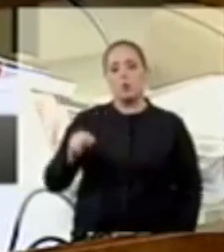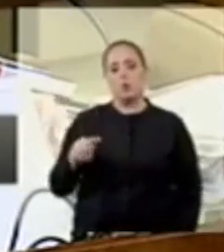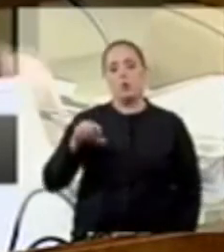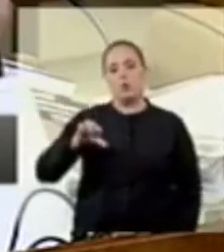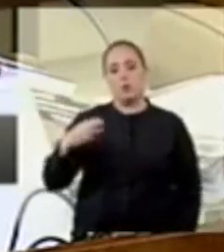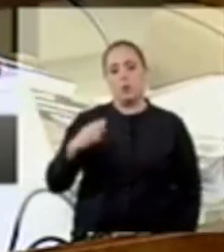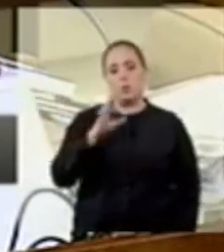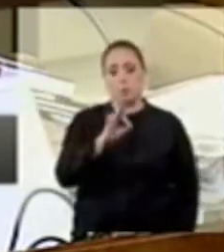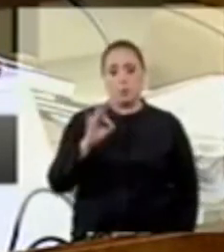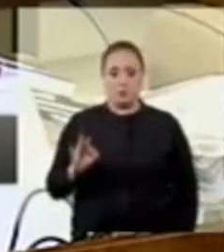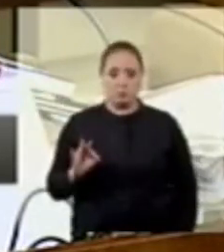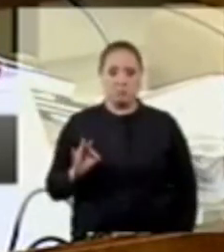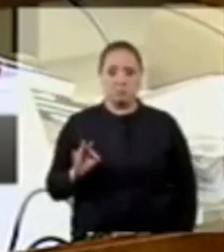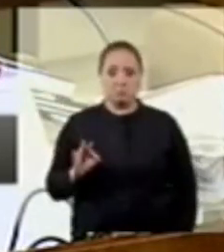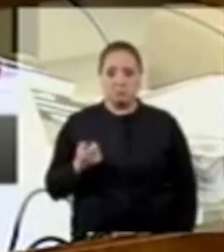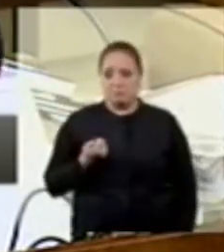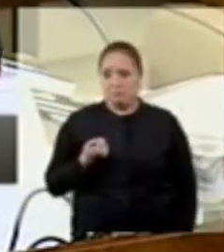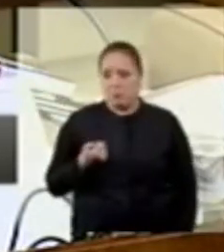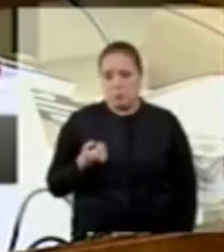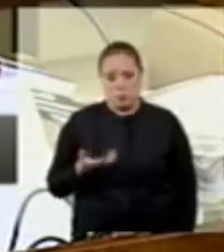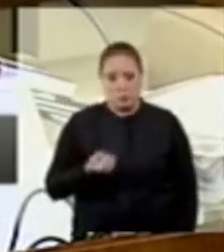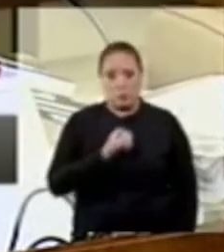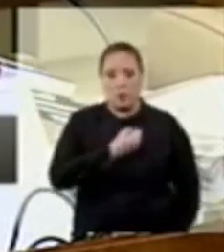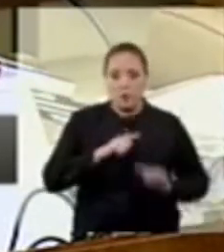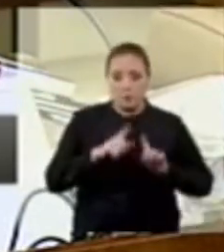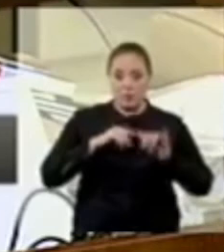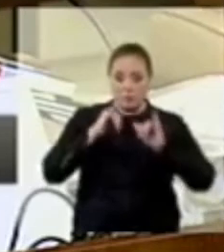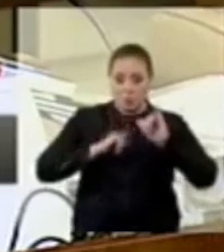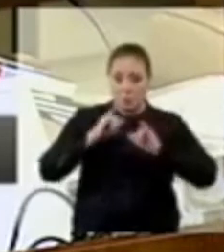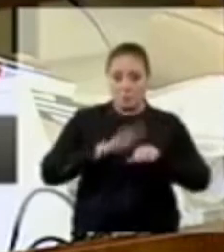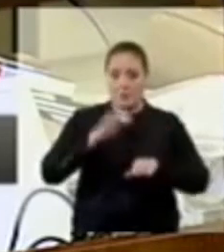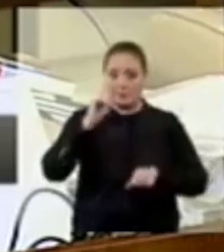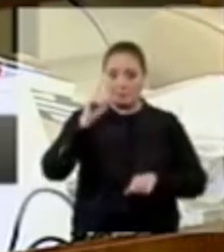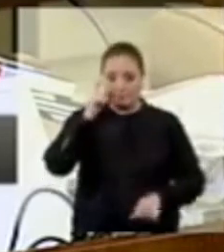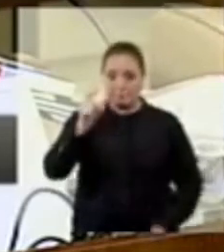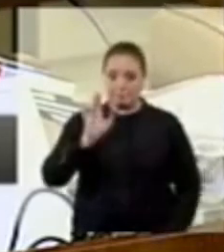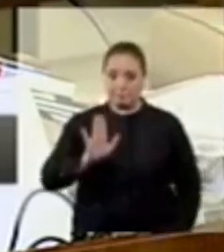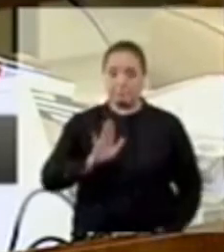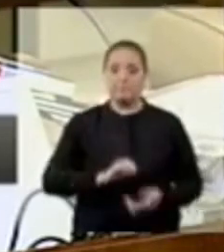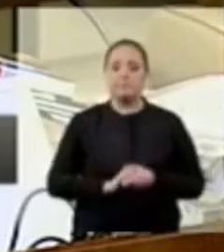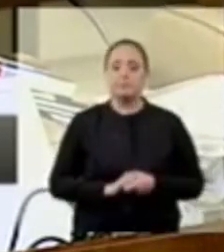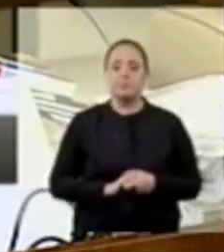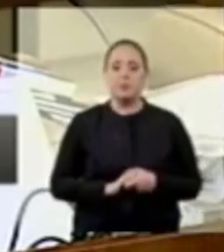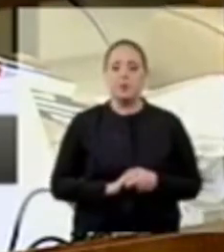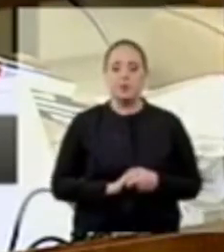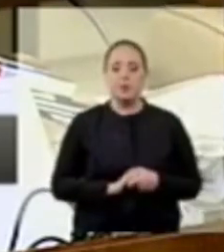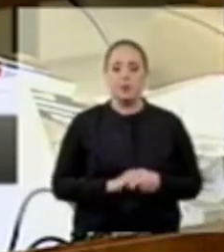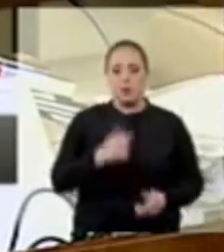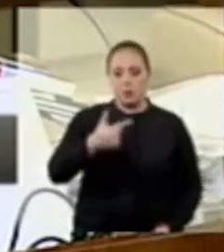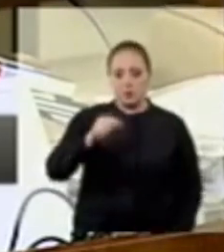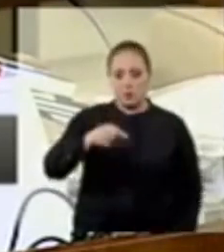já é um número bem baixo mas há uma informação mais interessante a maior parte dos